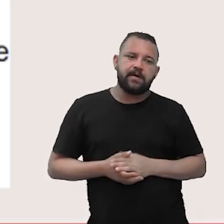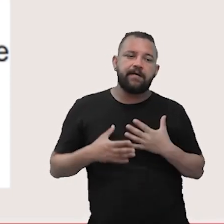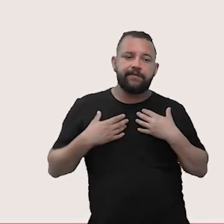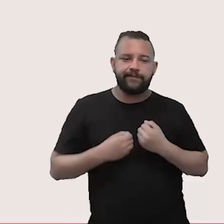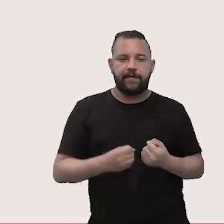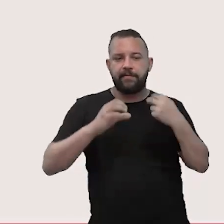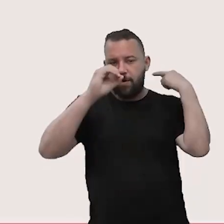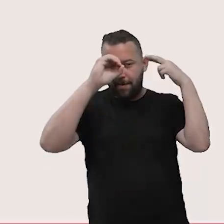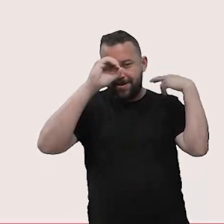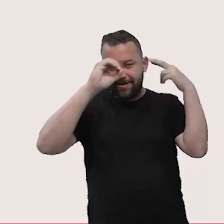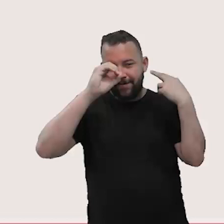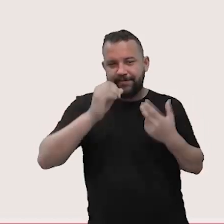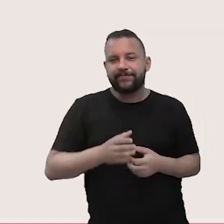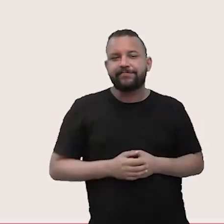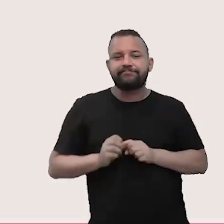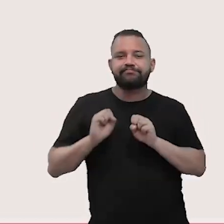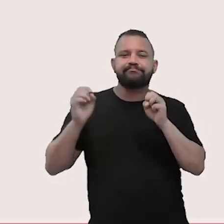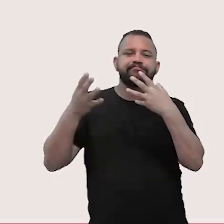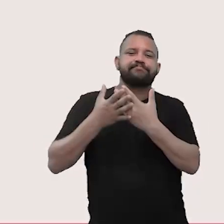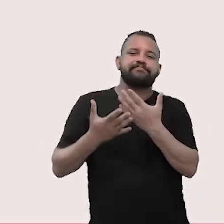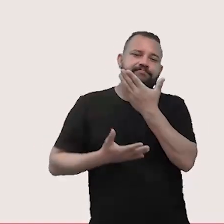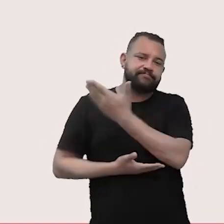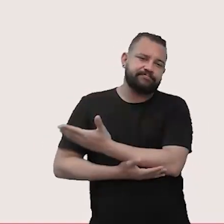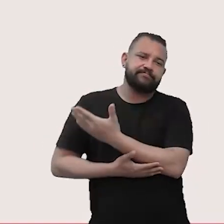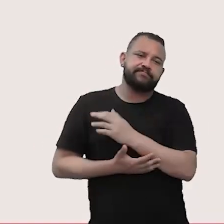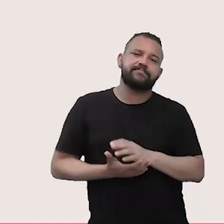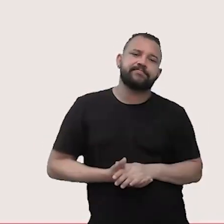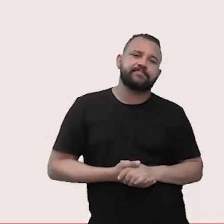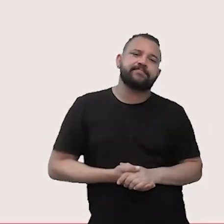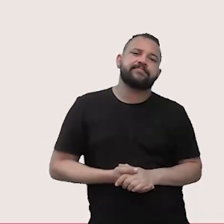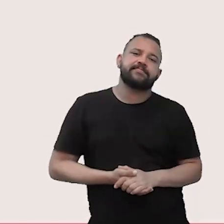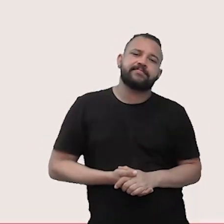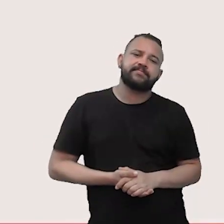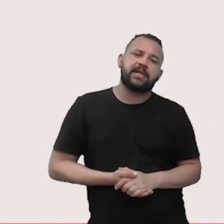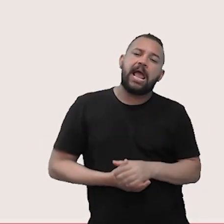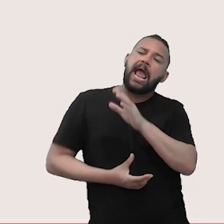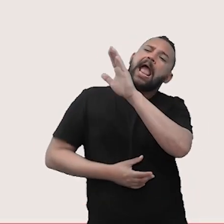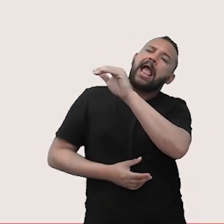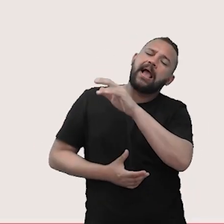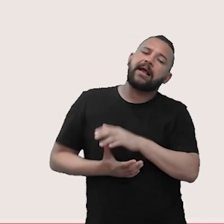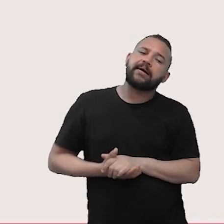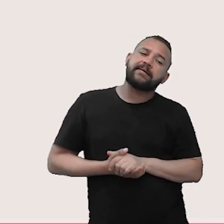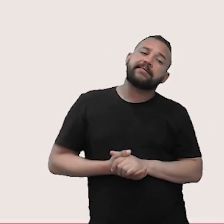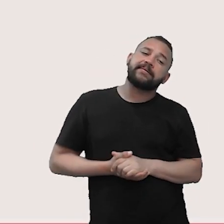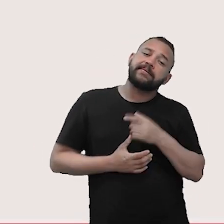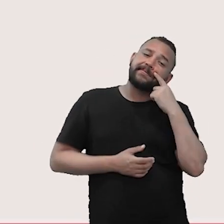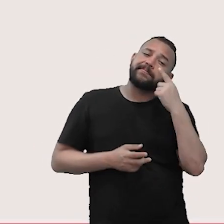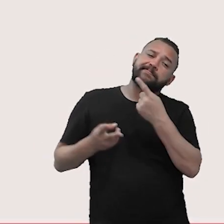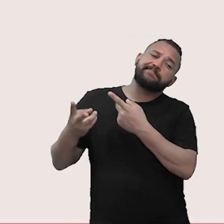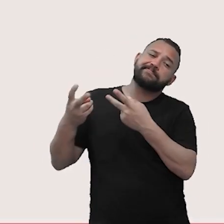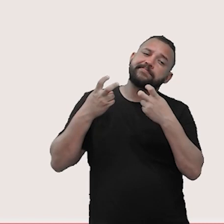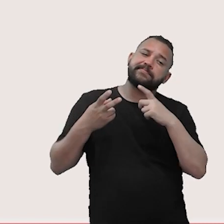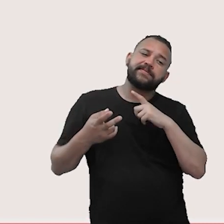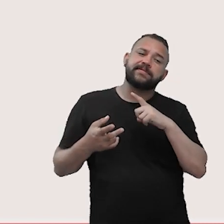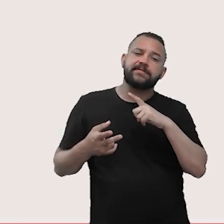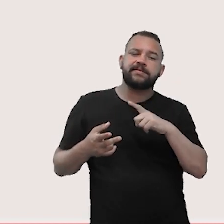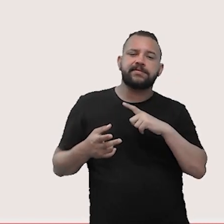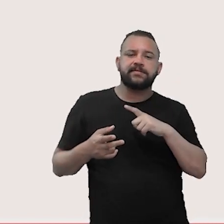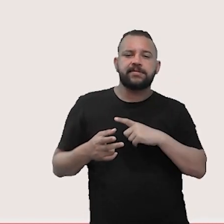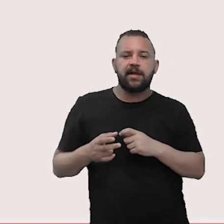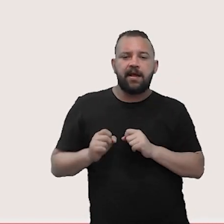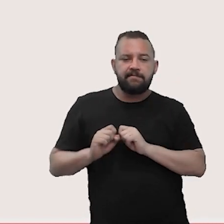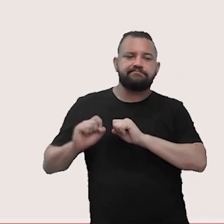Robertão. Ao texto 1, volta ao texto 1. O texto 1, você percebe aí que existe uma valorização da imagem.